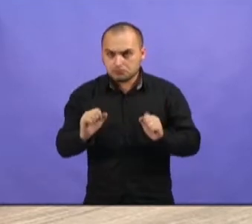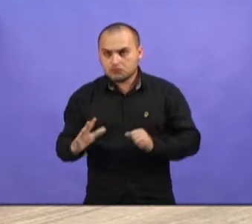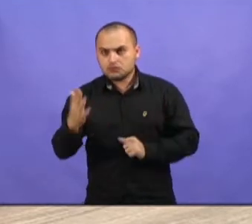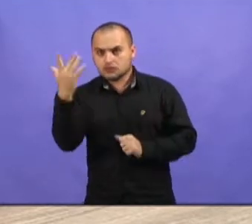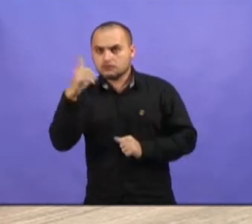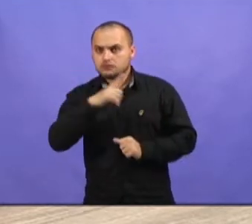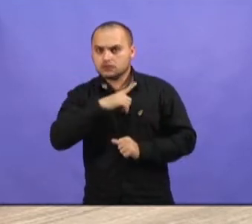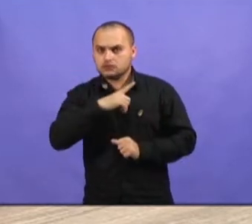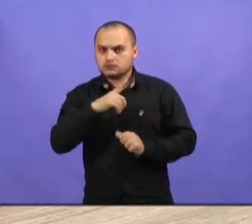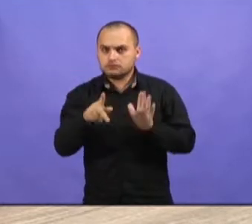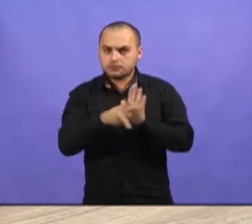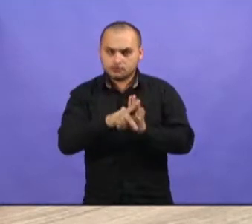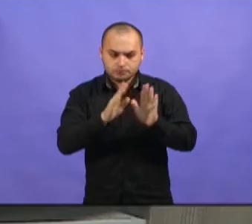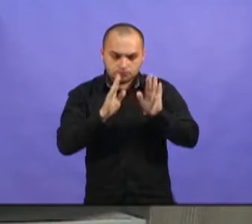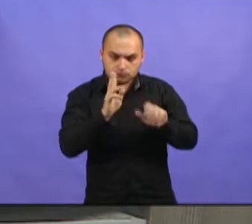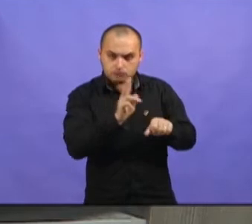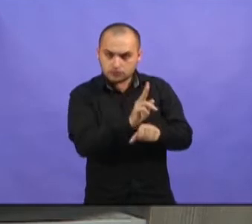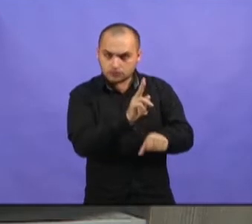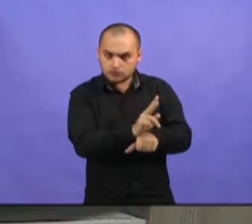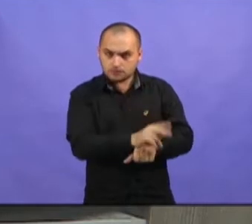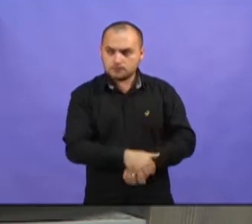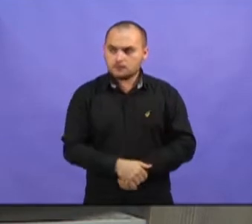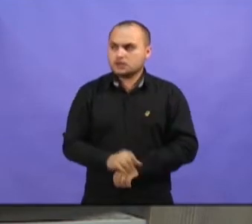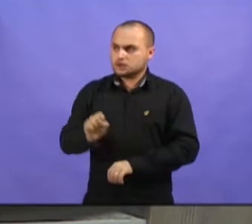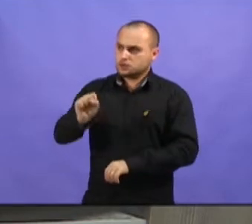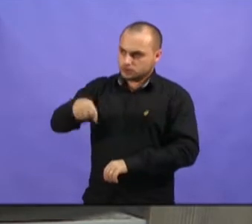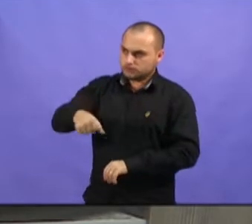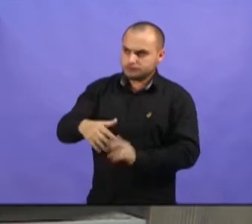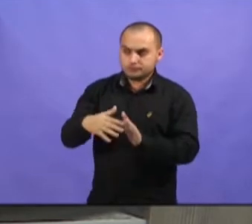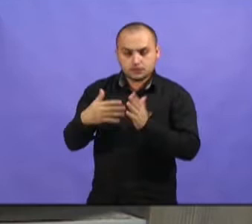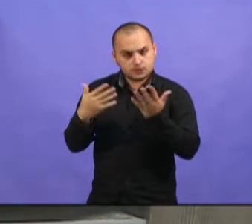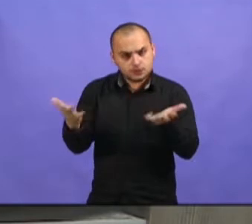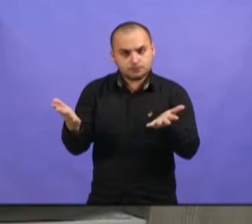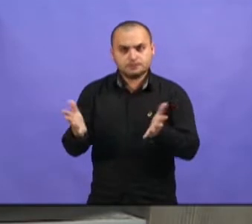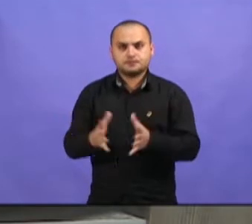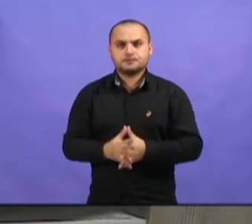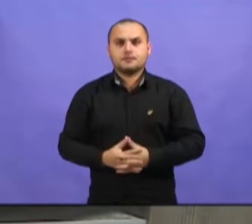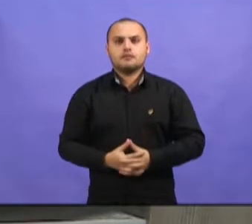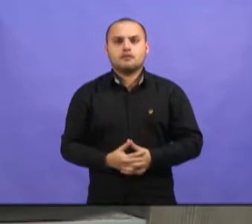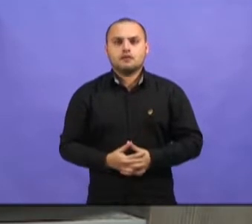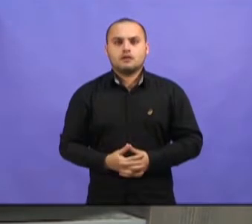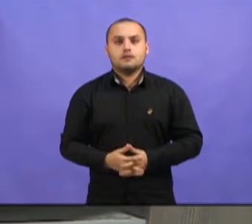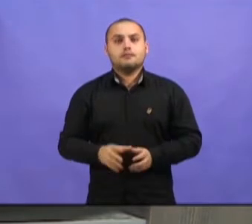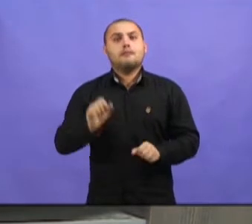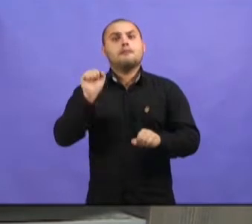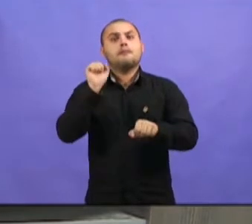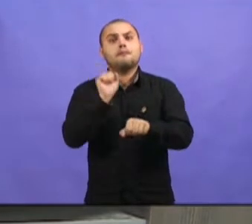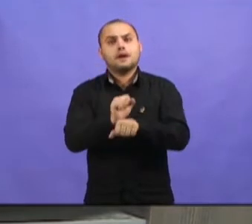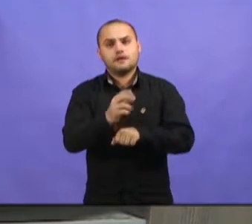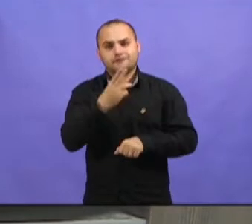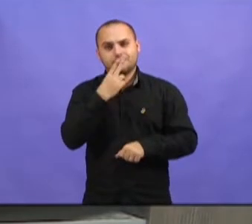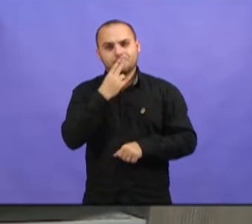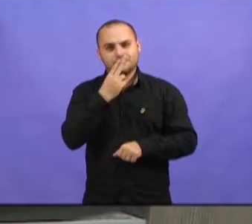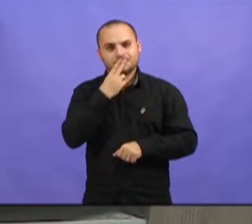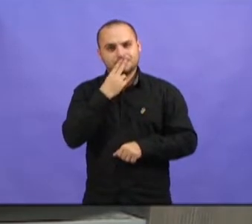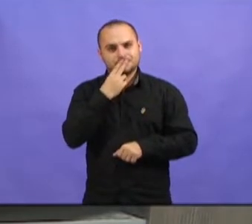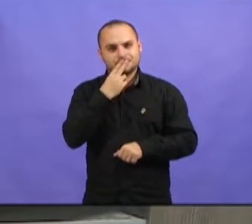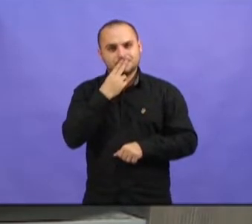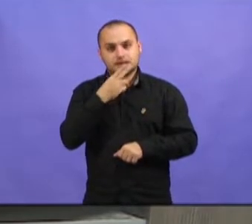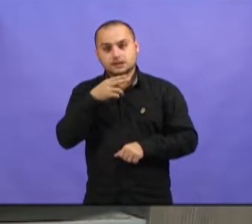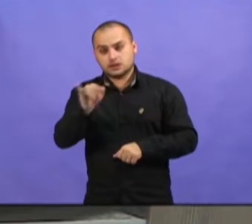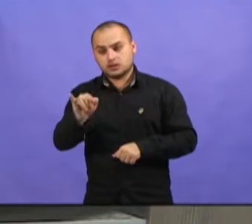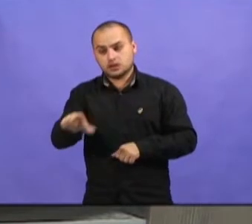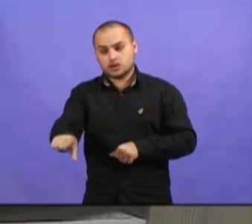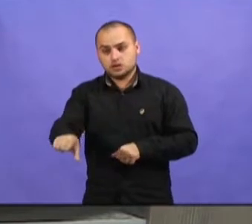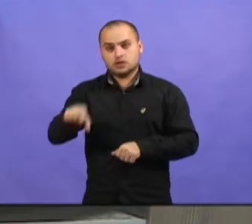a prevenção? Claro. Então, não tabagismo, né? Se a gente tiver que